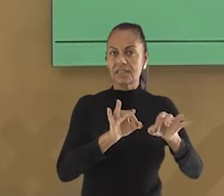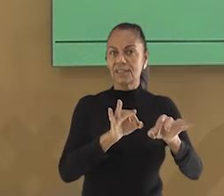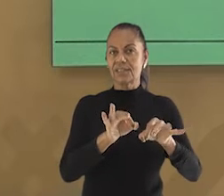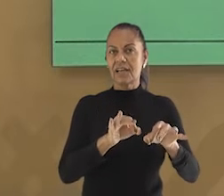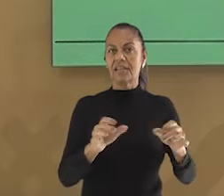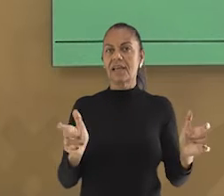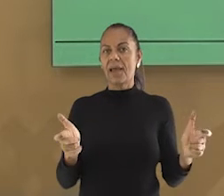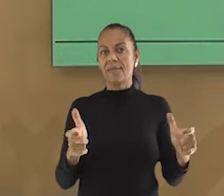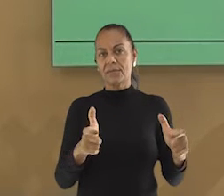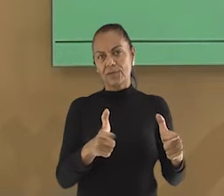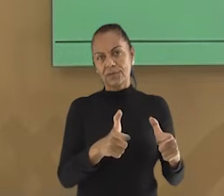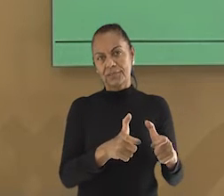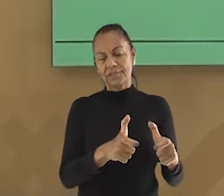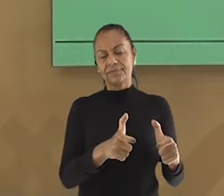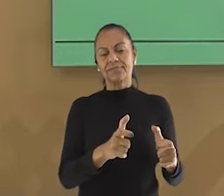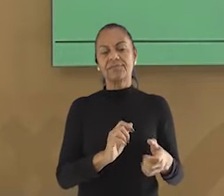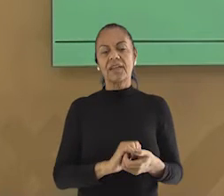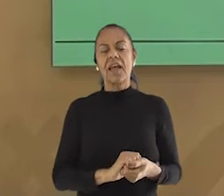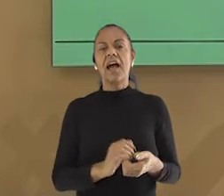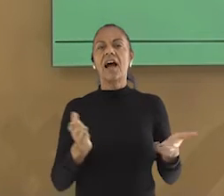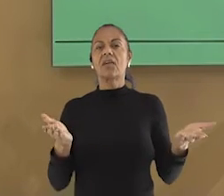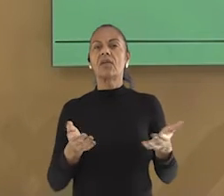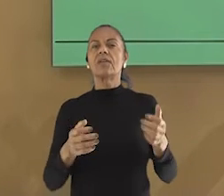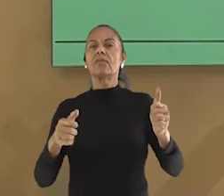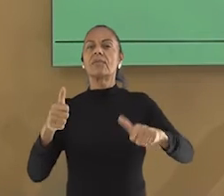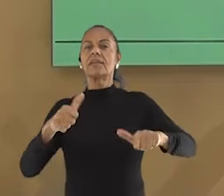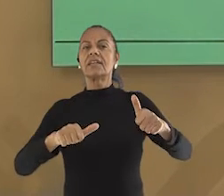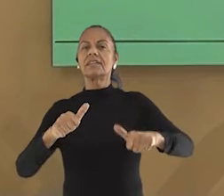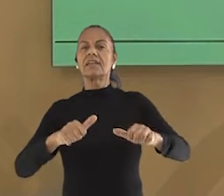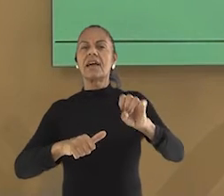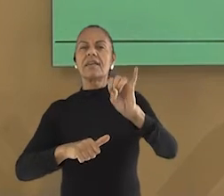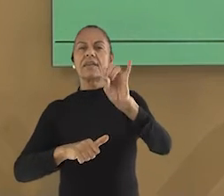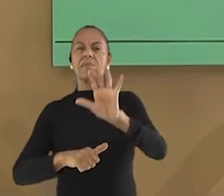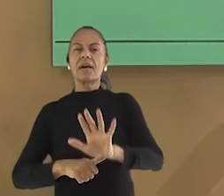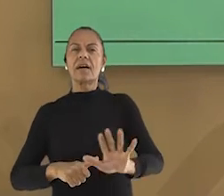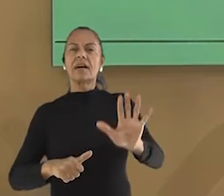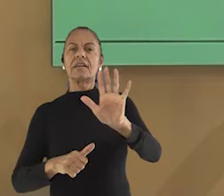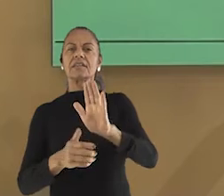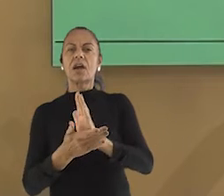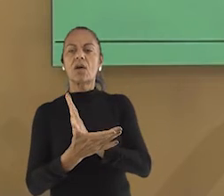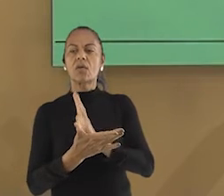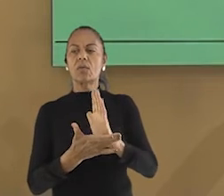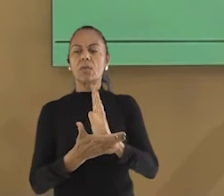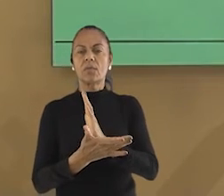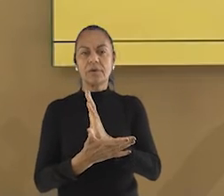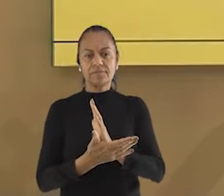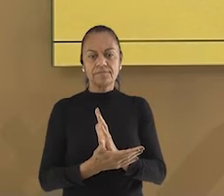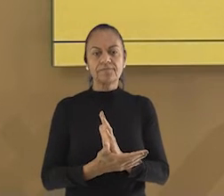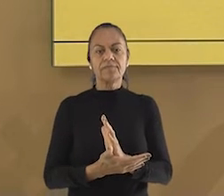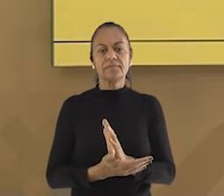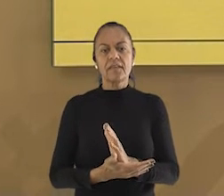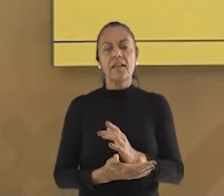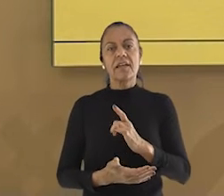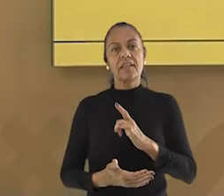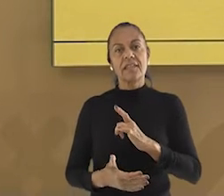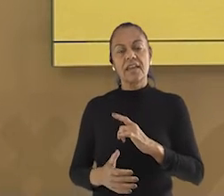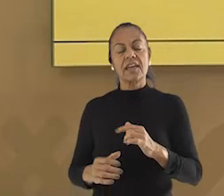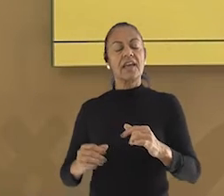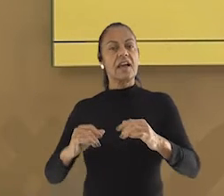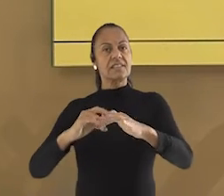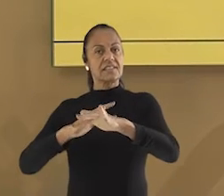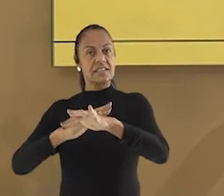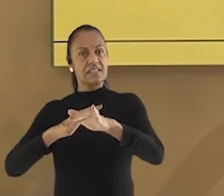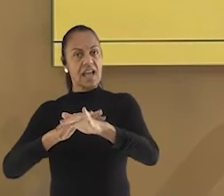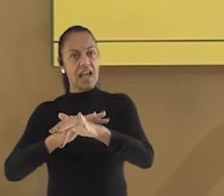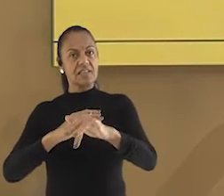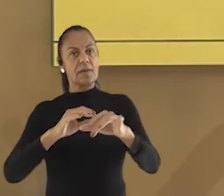vantagens. Porém, como vimos, as cidades planejadas são uma minoria. Vamos analisar algumas imagens